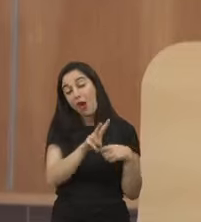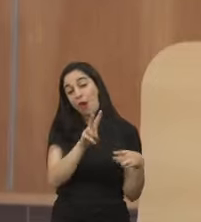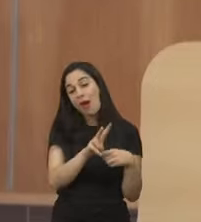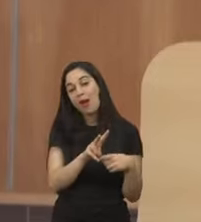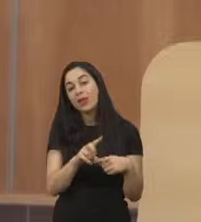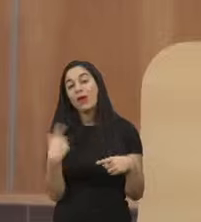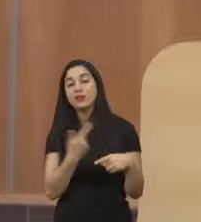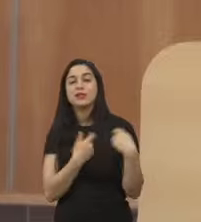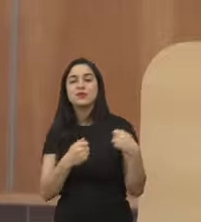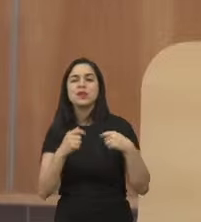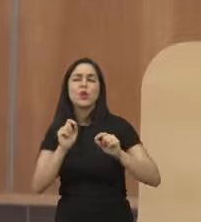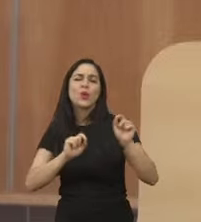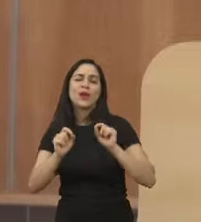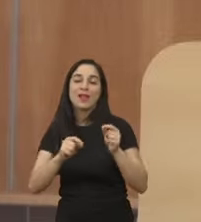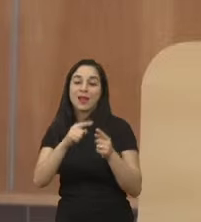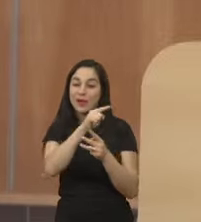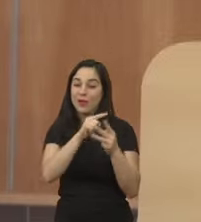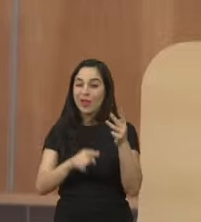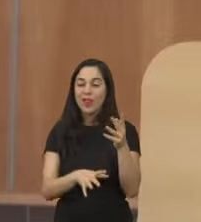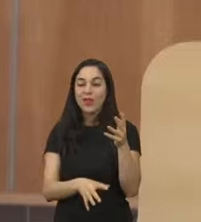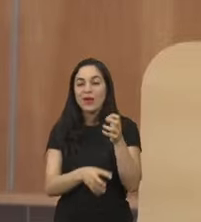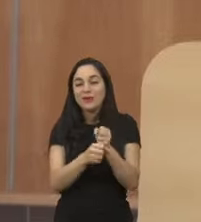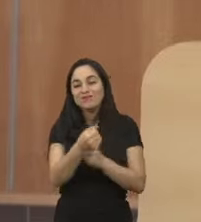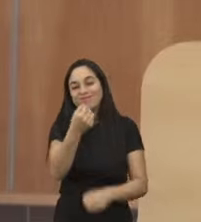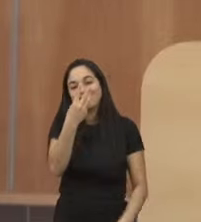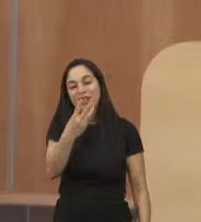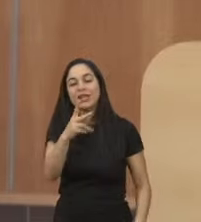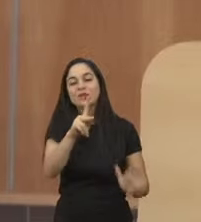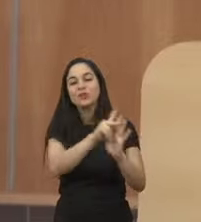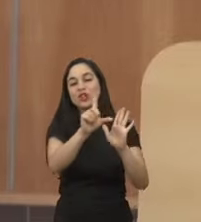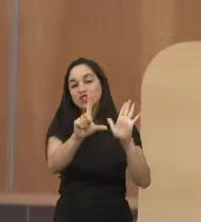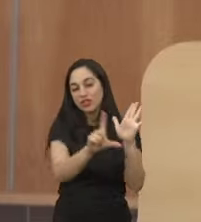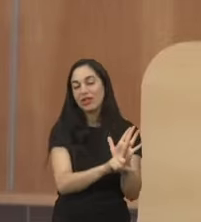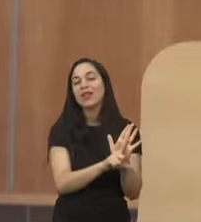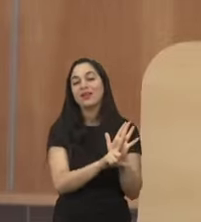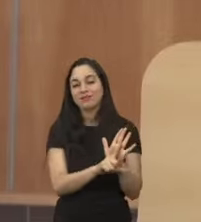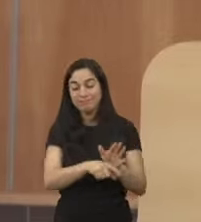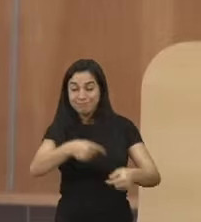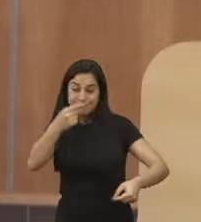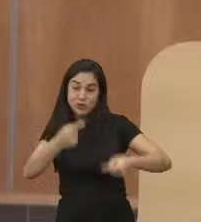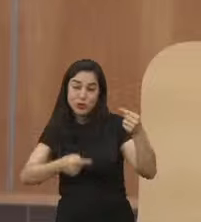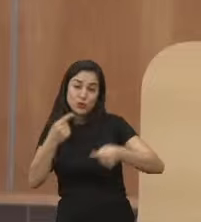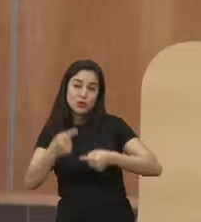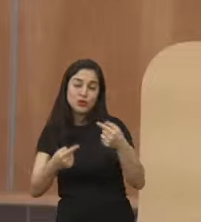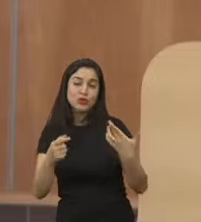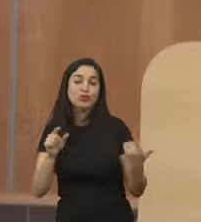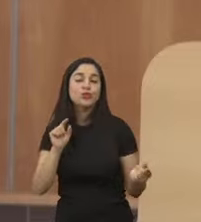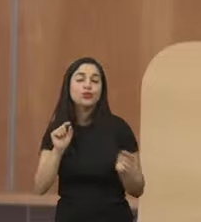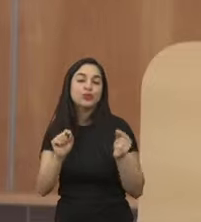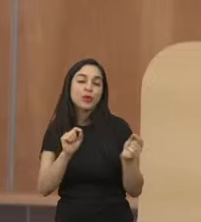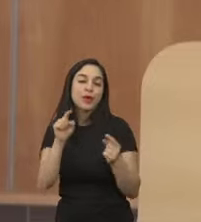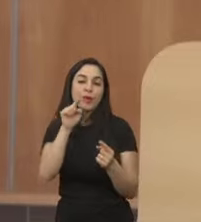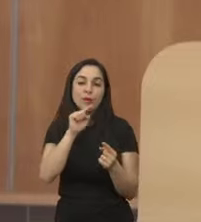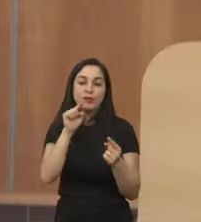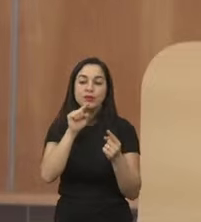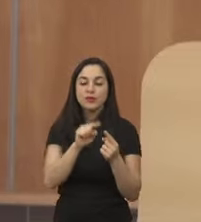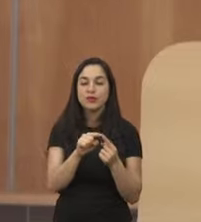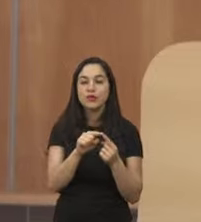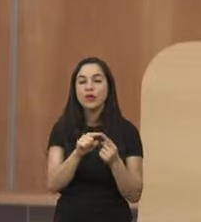está discutindo 3 projetos aqui de lei que foram construídos para